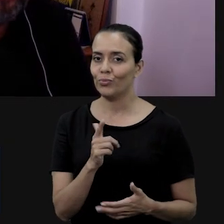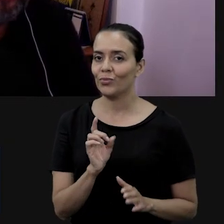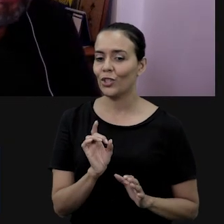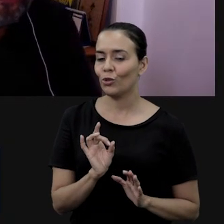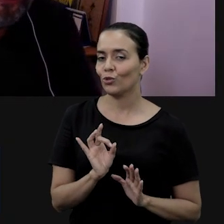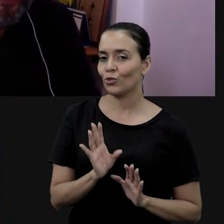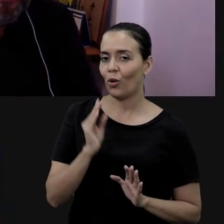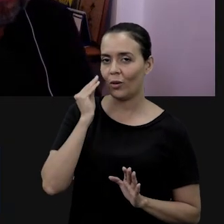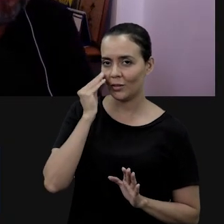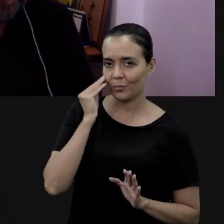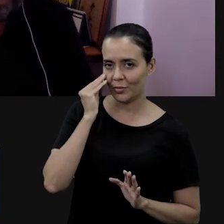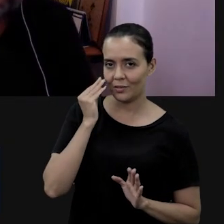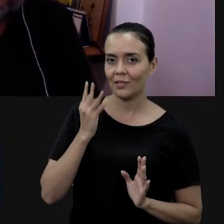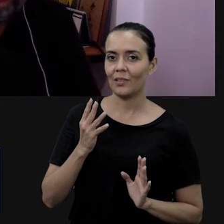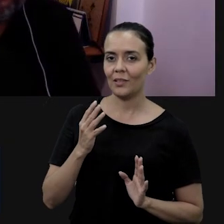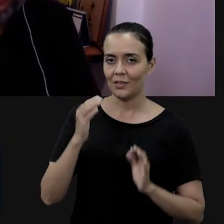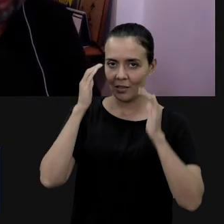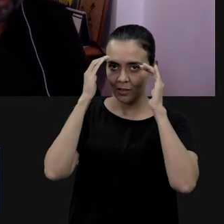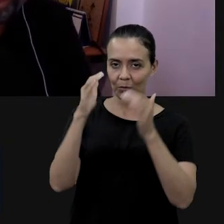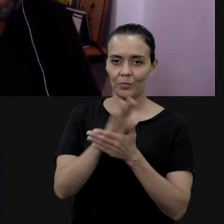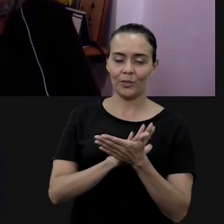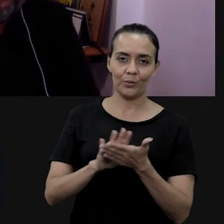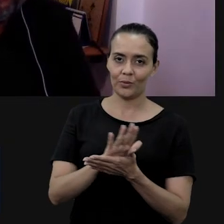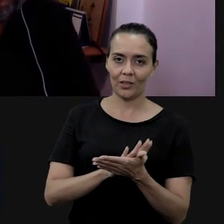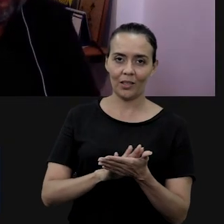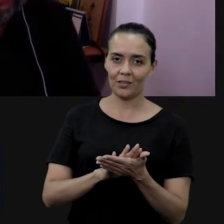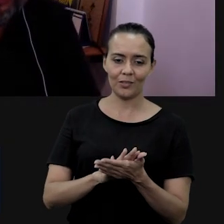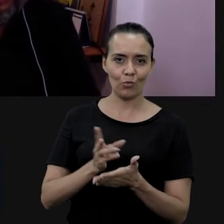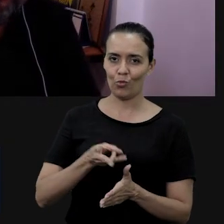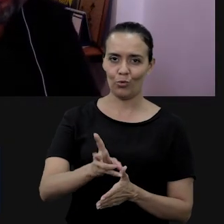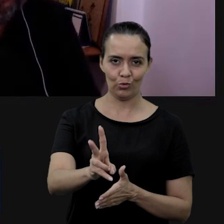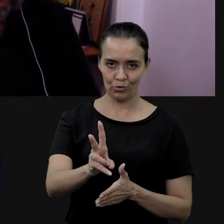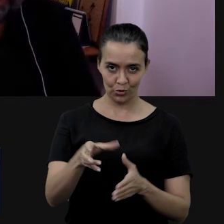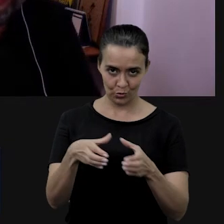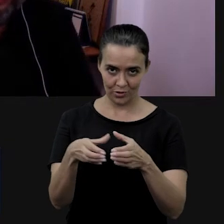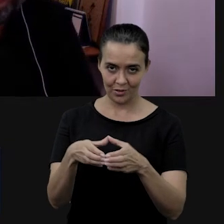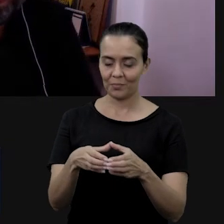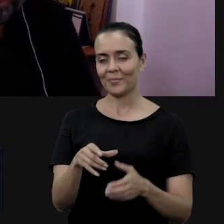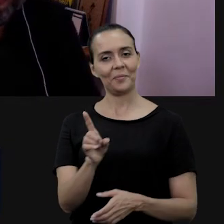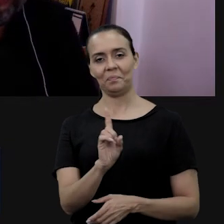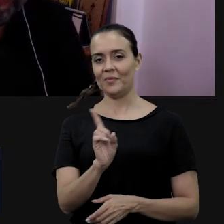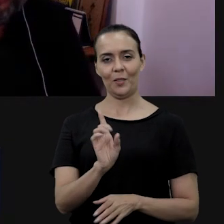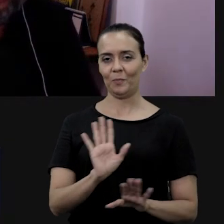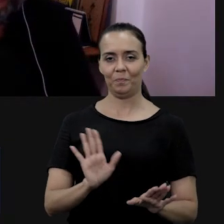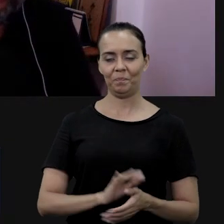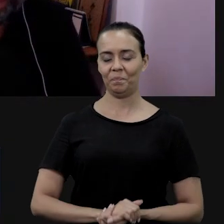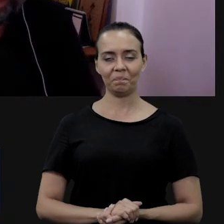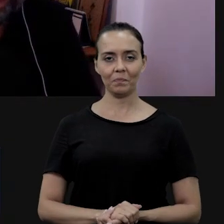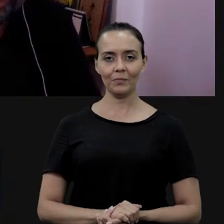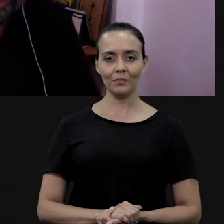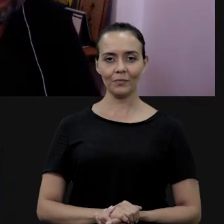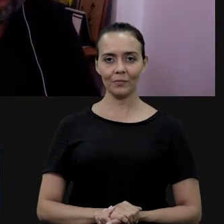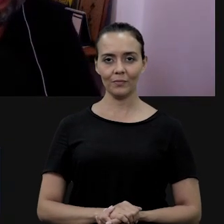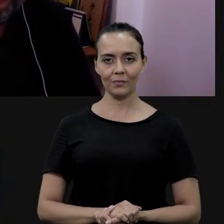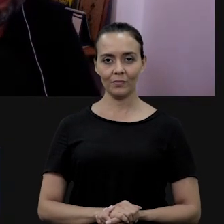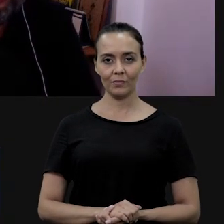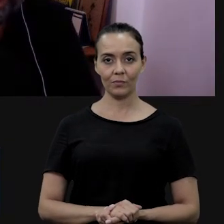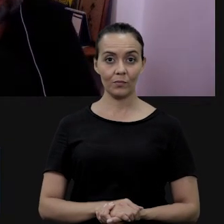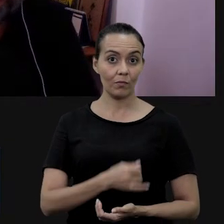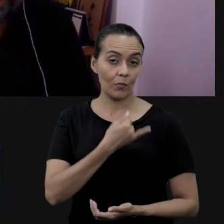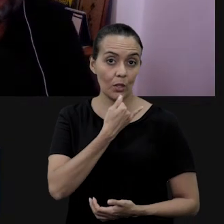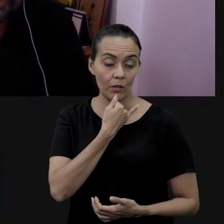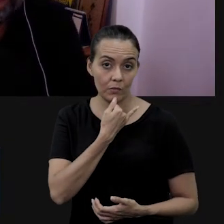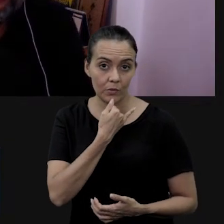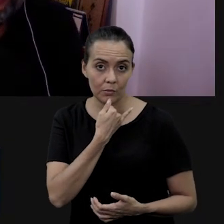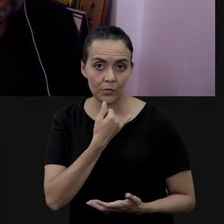rolar. Uma pessoa que não tenha esse respeito, ela não vai continuar, né? Isso, infelizmente,